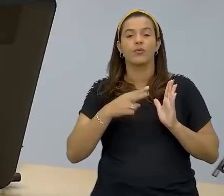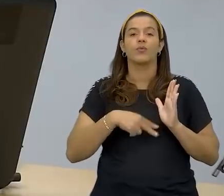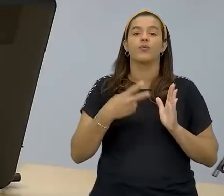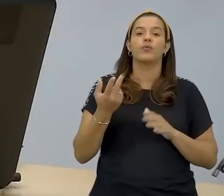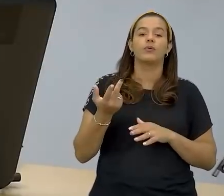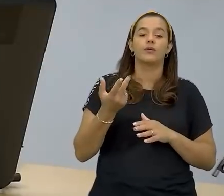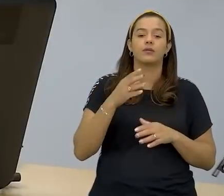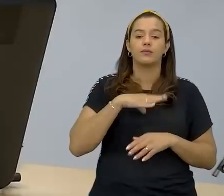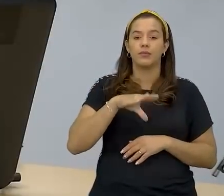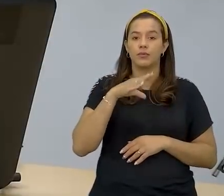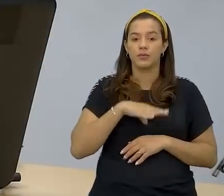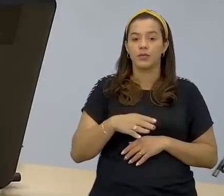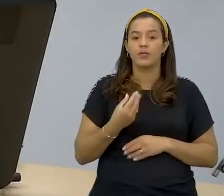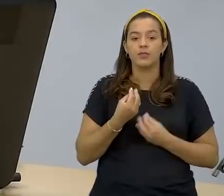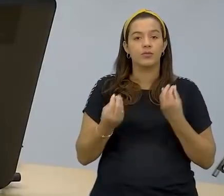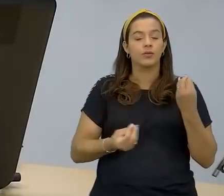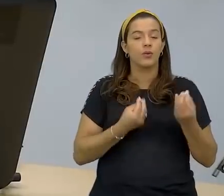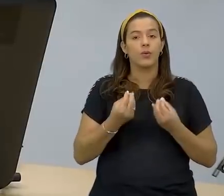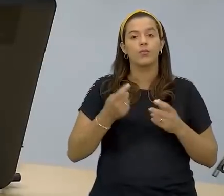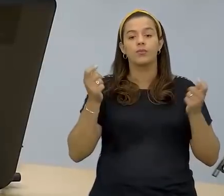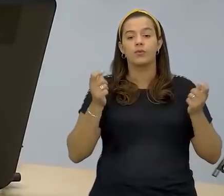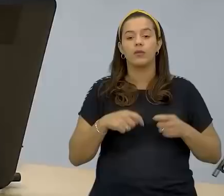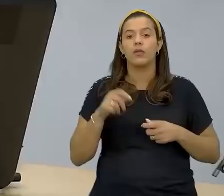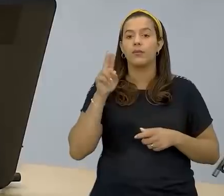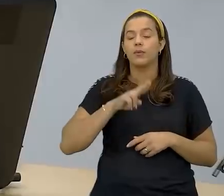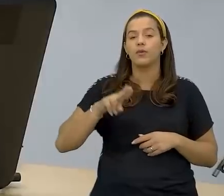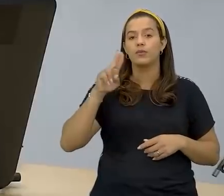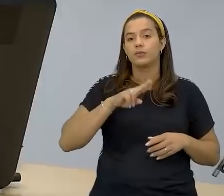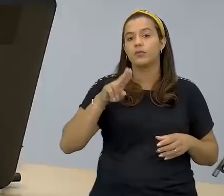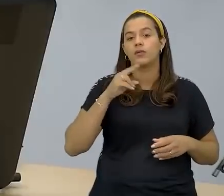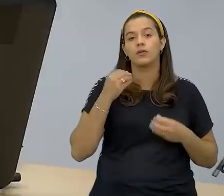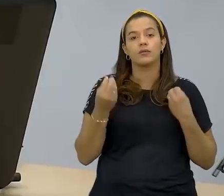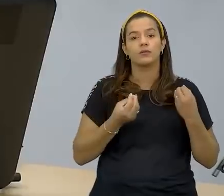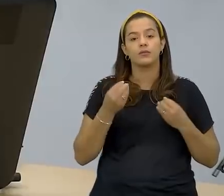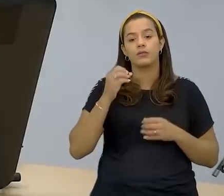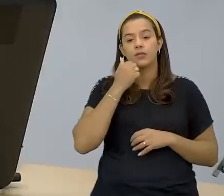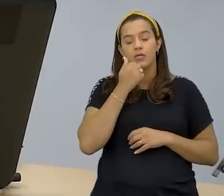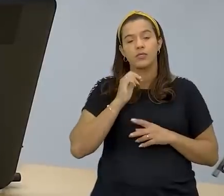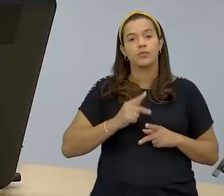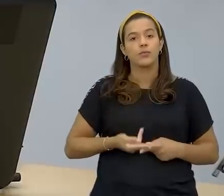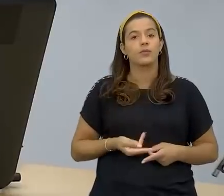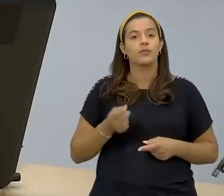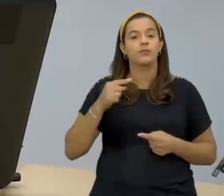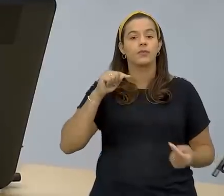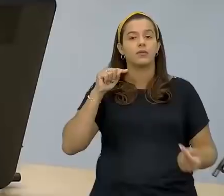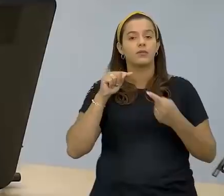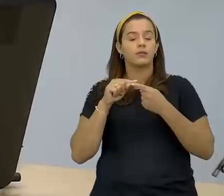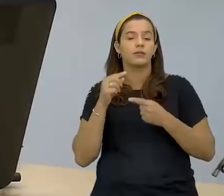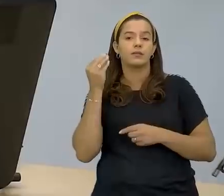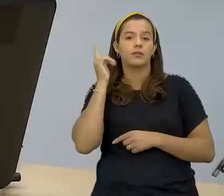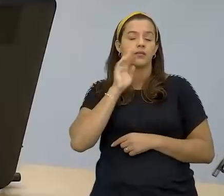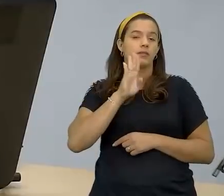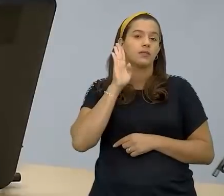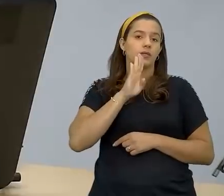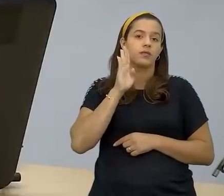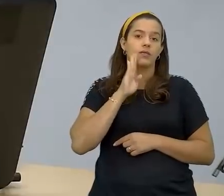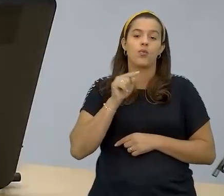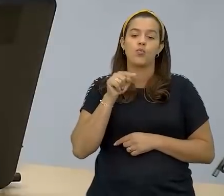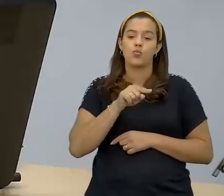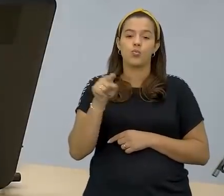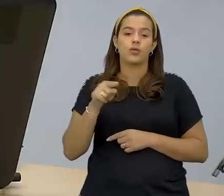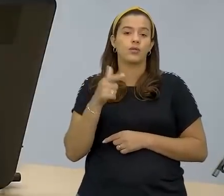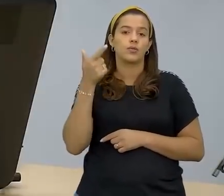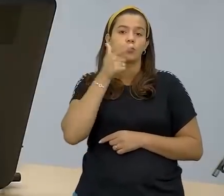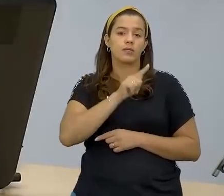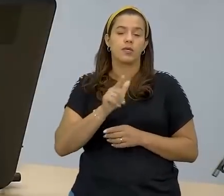língua portuguesa, como a gente pode utilizar o nosso componente, né, das ciências humanas para tentar também ajudar a recuperar o estudante nisso